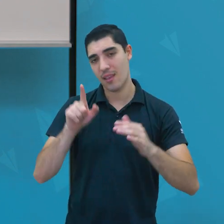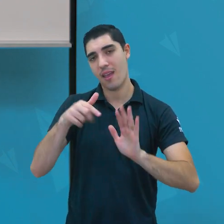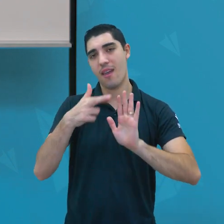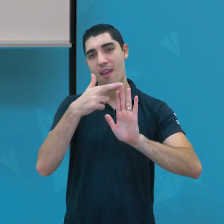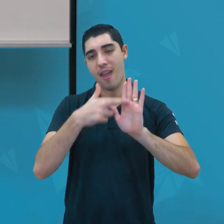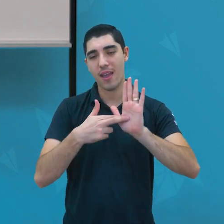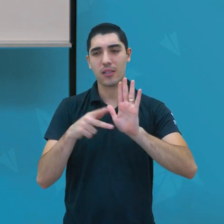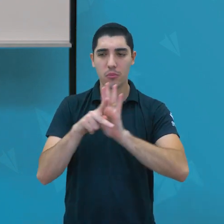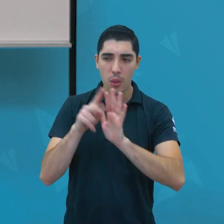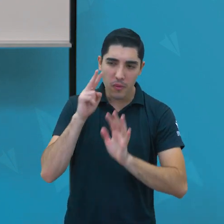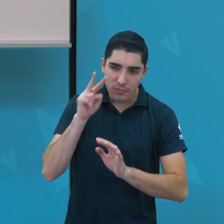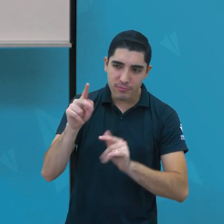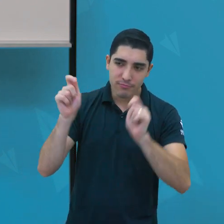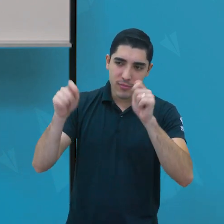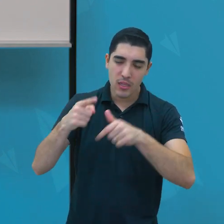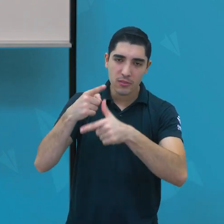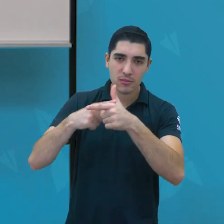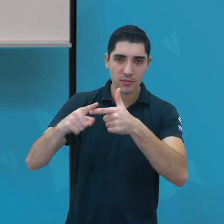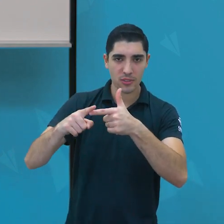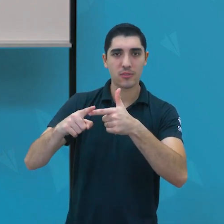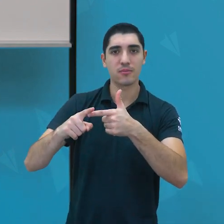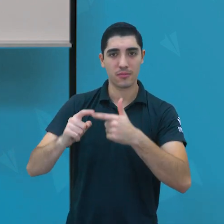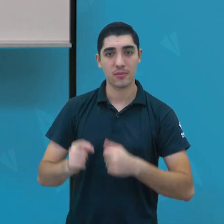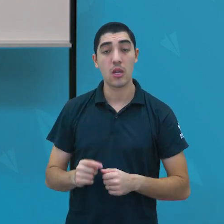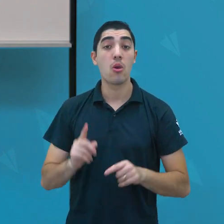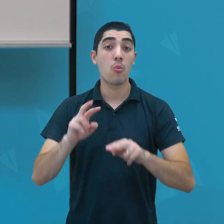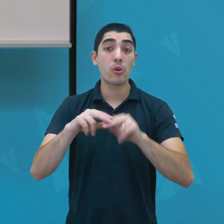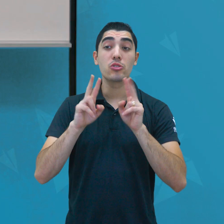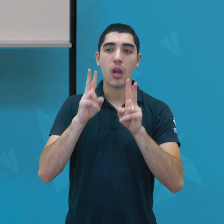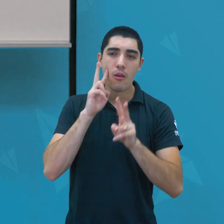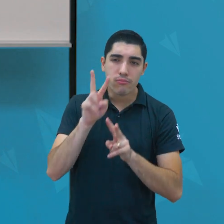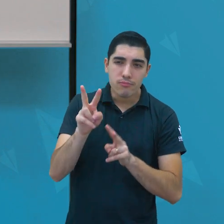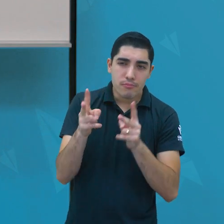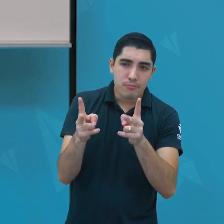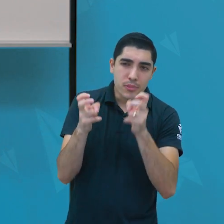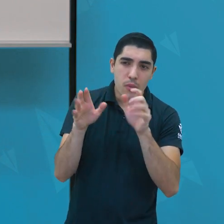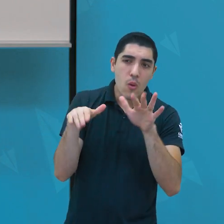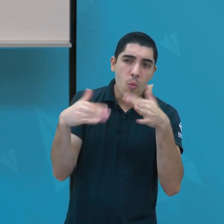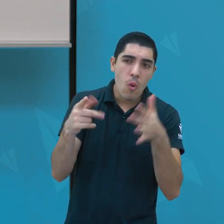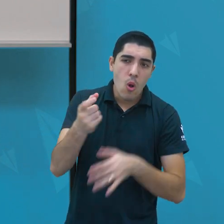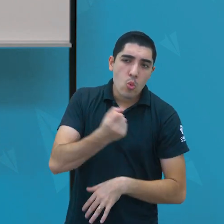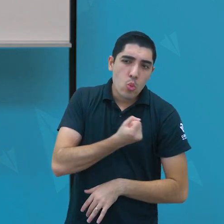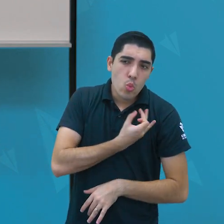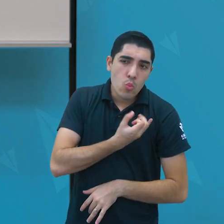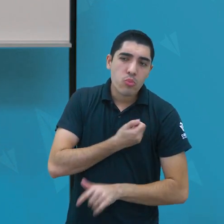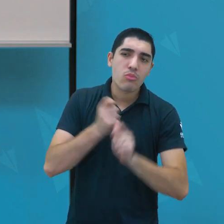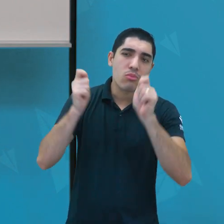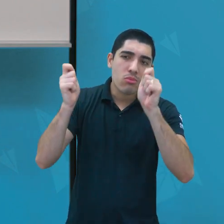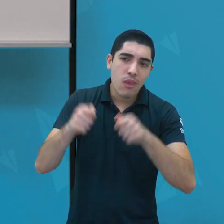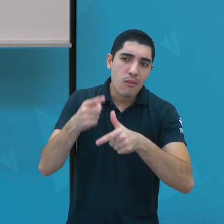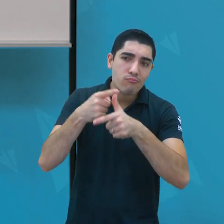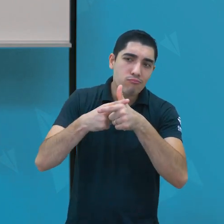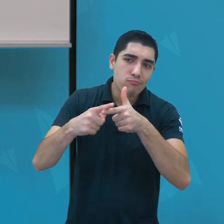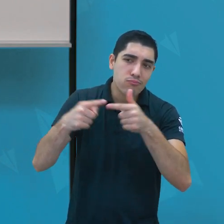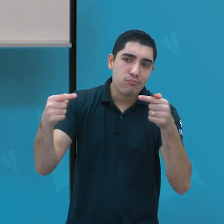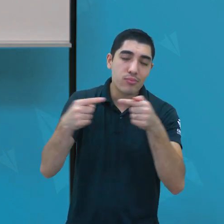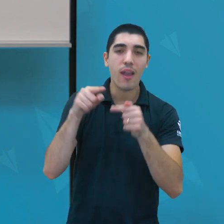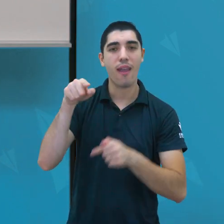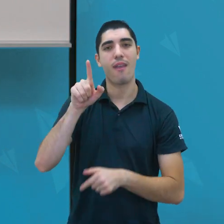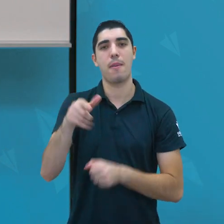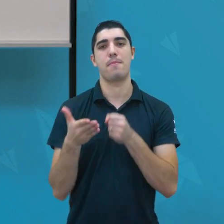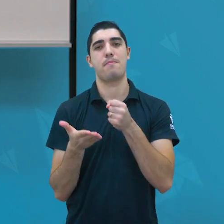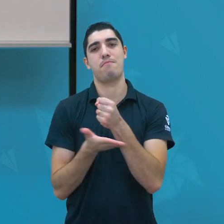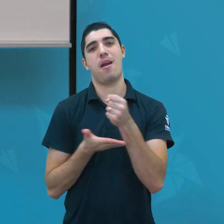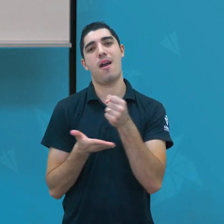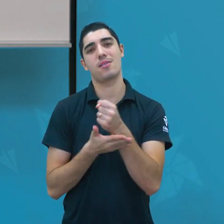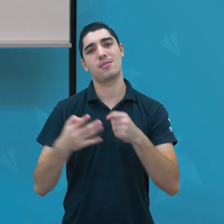de divisibilidade. Por isso eu já consigo identificar por quais valores eles são divisíveis. Então já é um conhecimento das